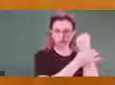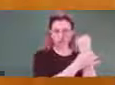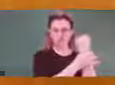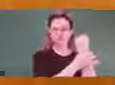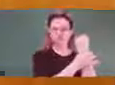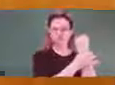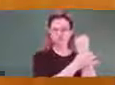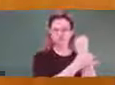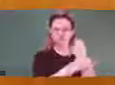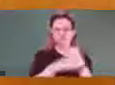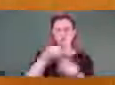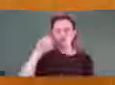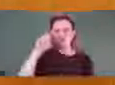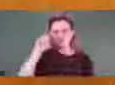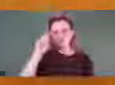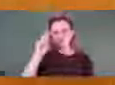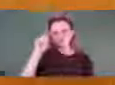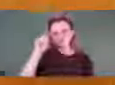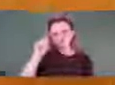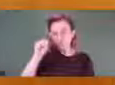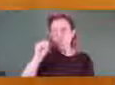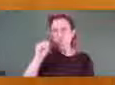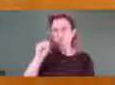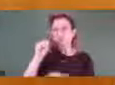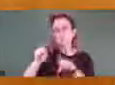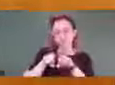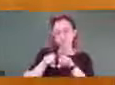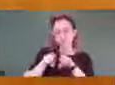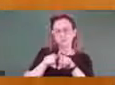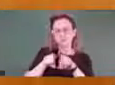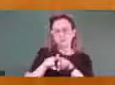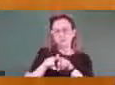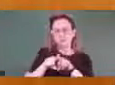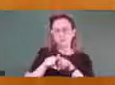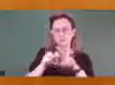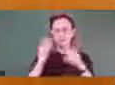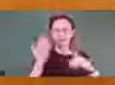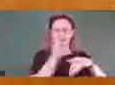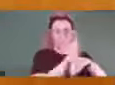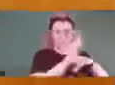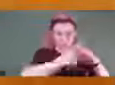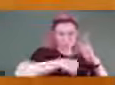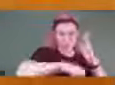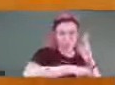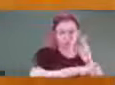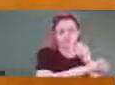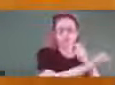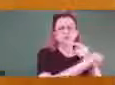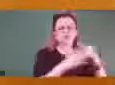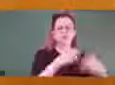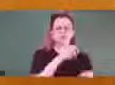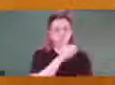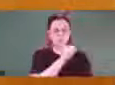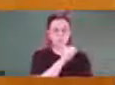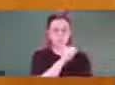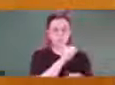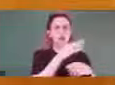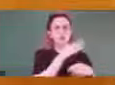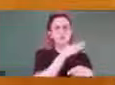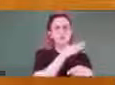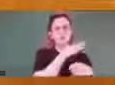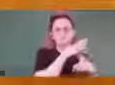Único de Saúde o nosso SUS assim como Assistência Social a Previdência Social vamos tratar também